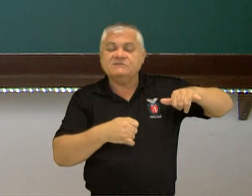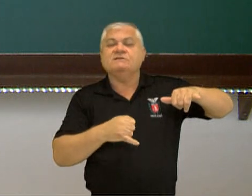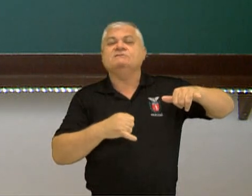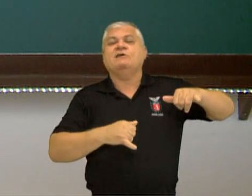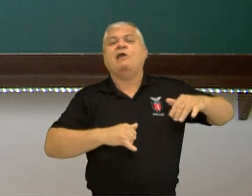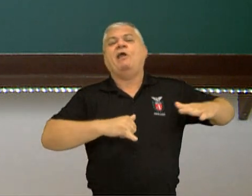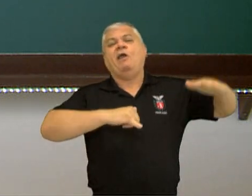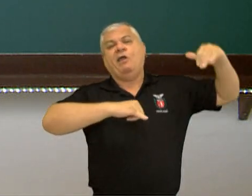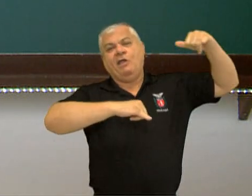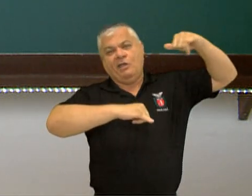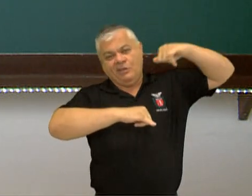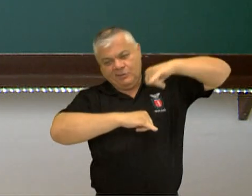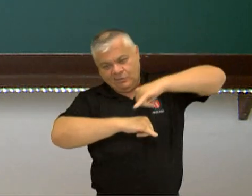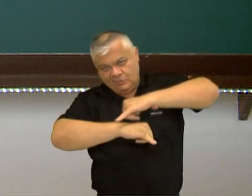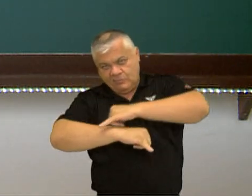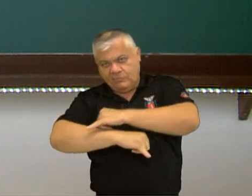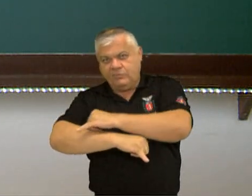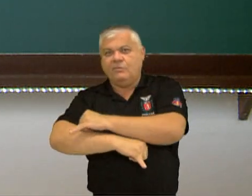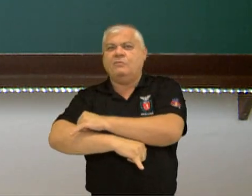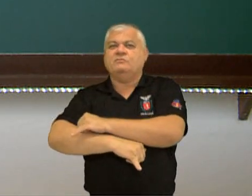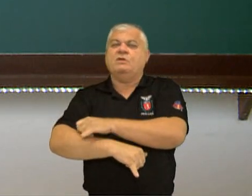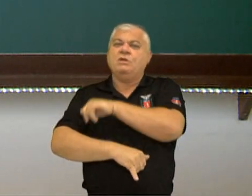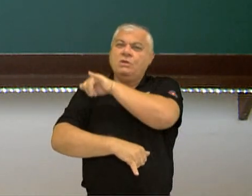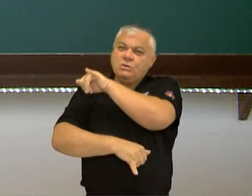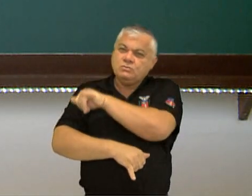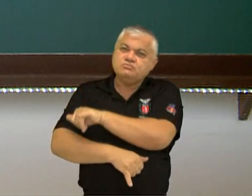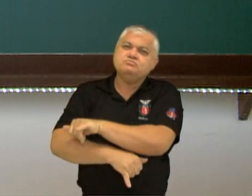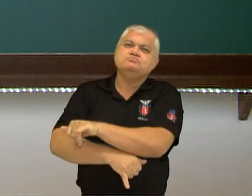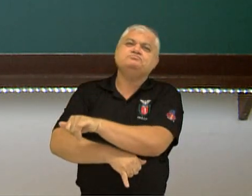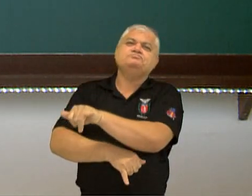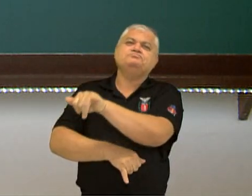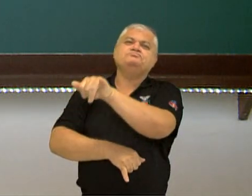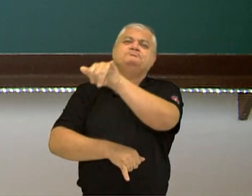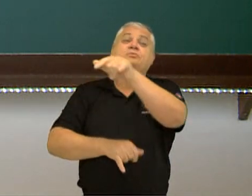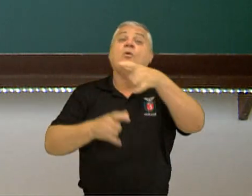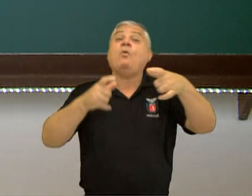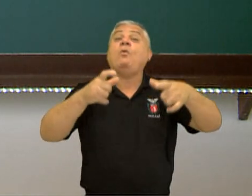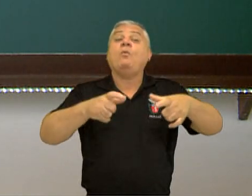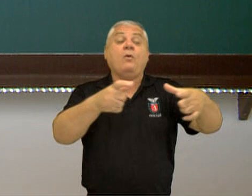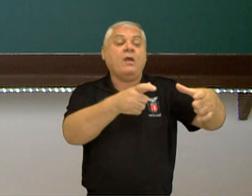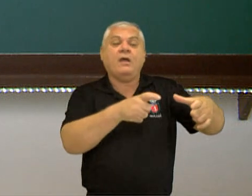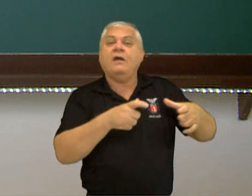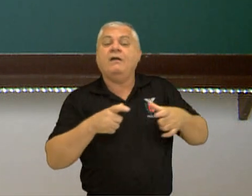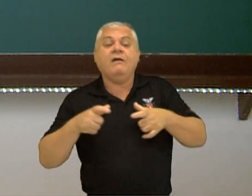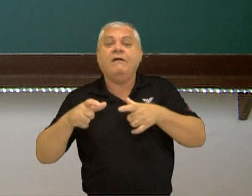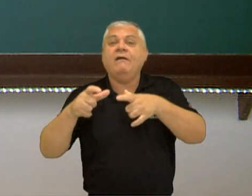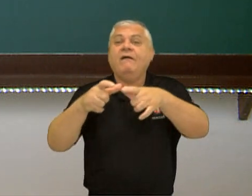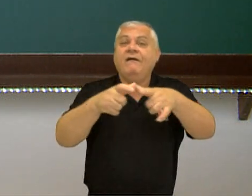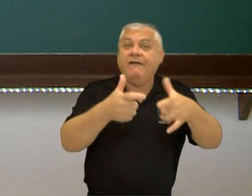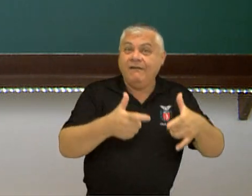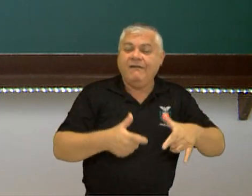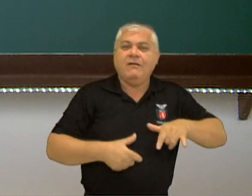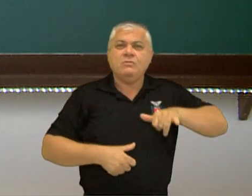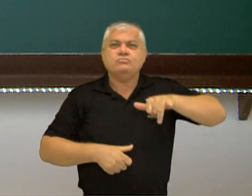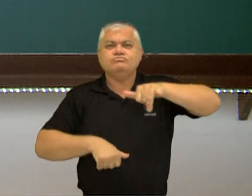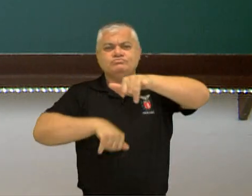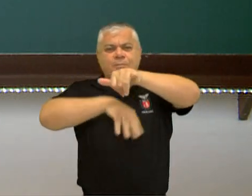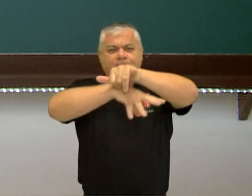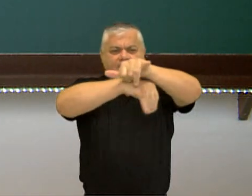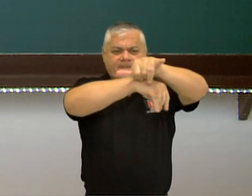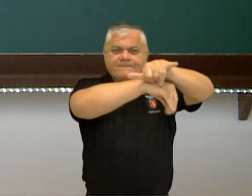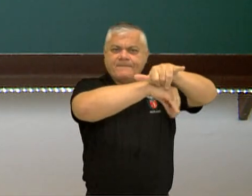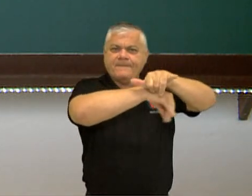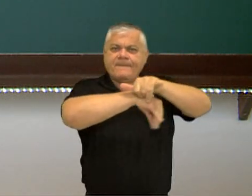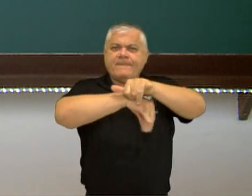a localidade que se deseja monitorar para a partir de então realizar a obtenção das imagens e o posterior retorno ao